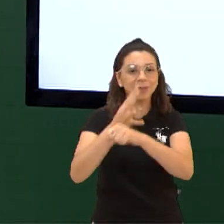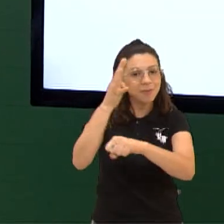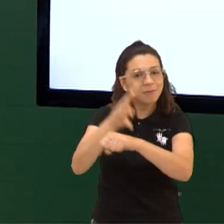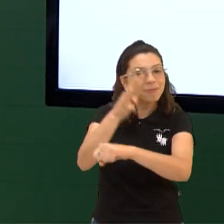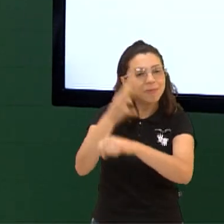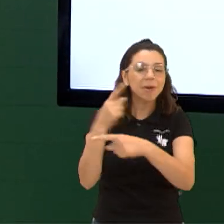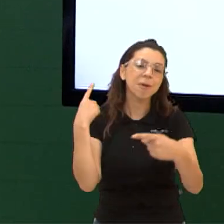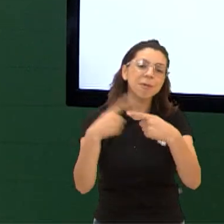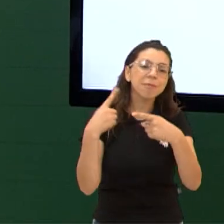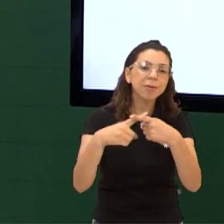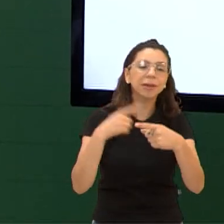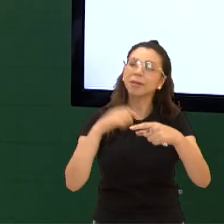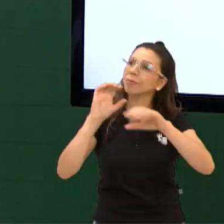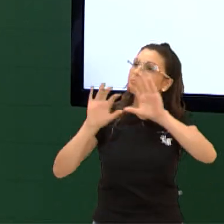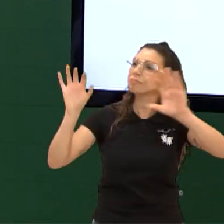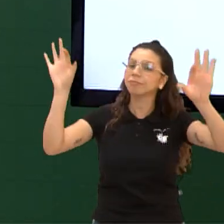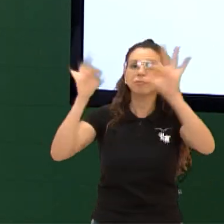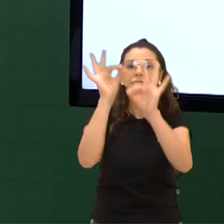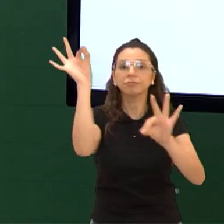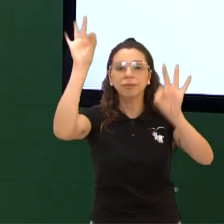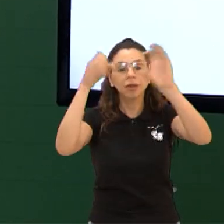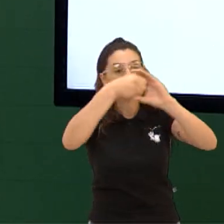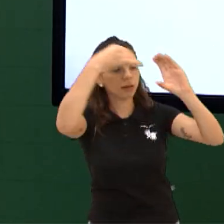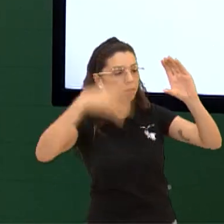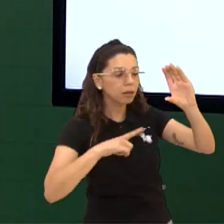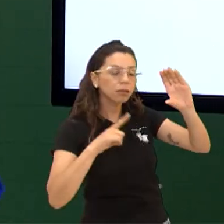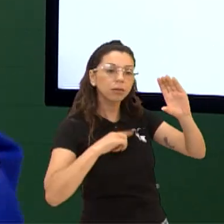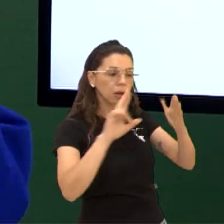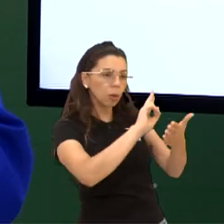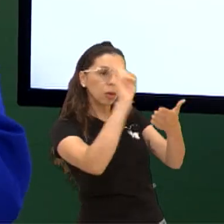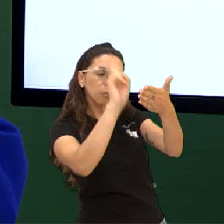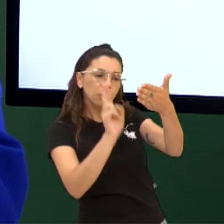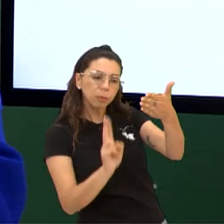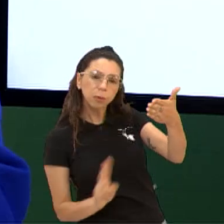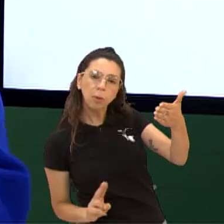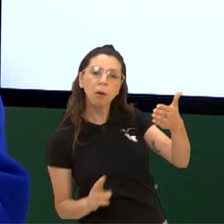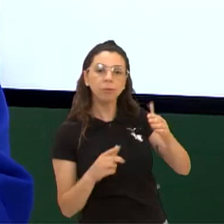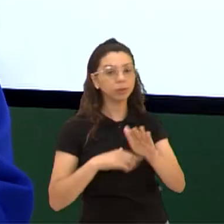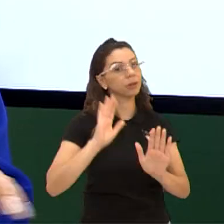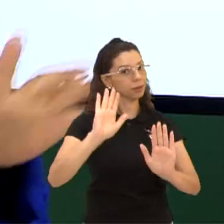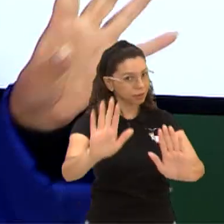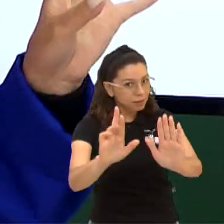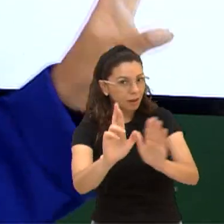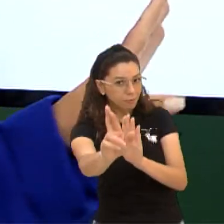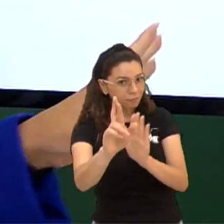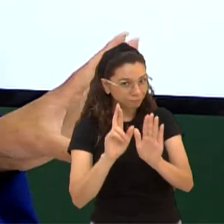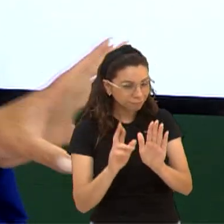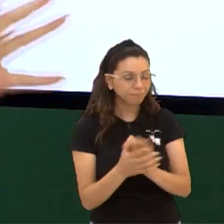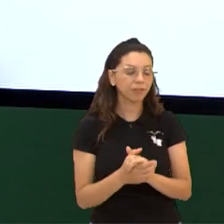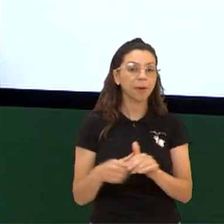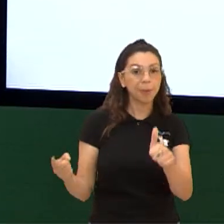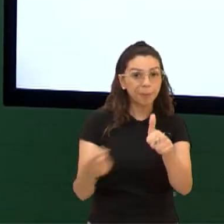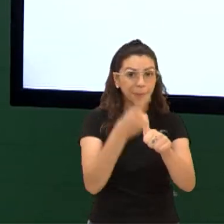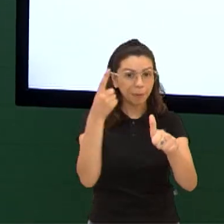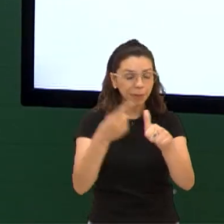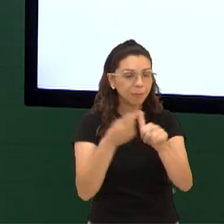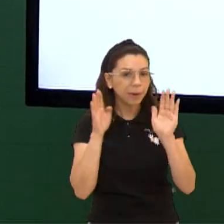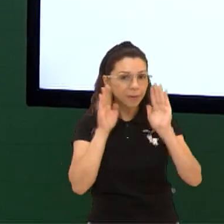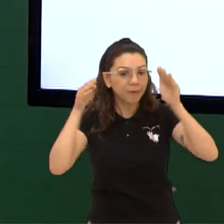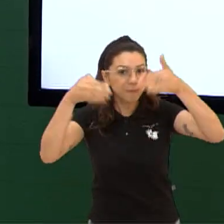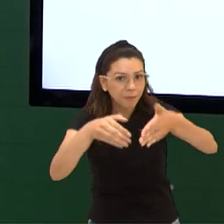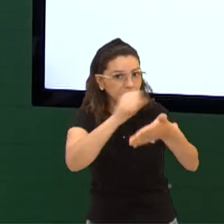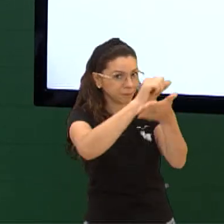existem linhas pelo mapa e quais as características que definem seus nomes? Já vamos responder isso daí. Vamos primeiro se atentar